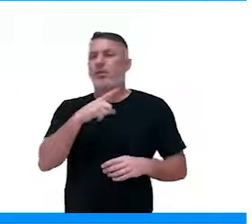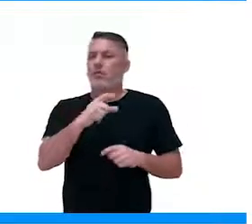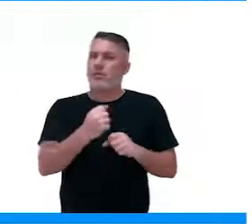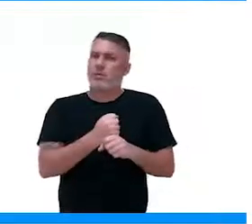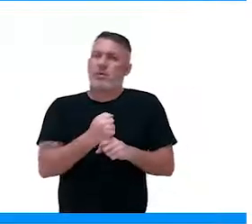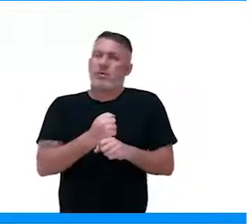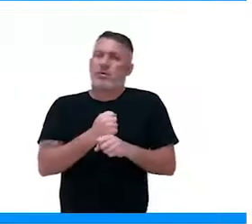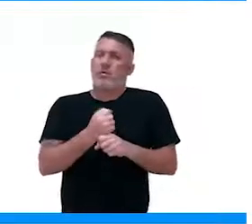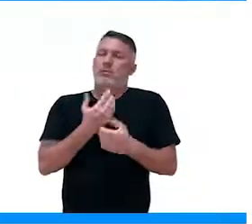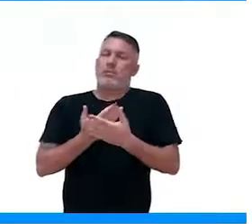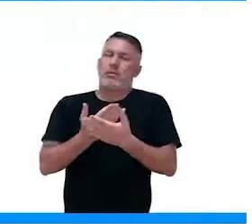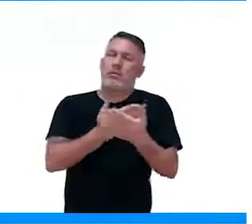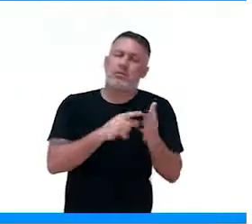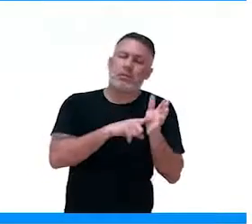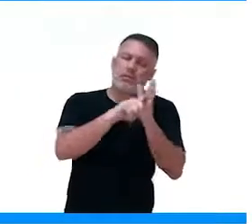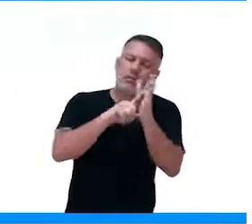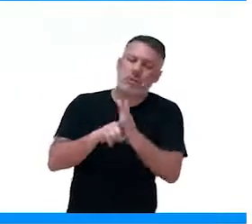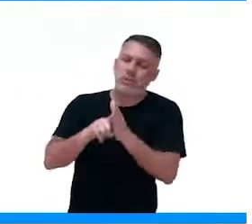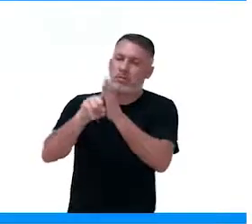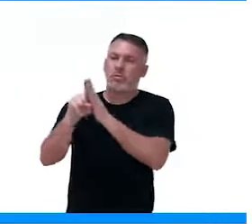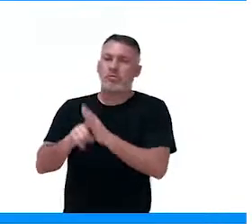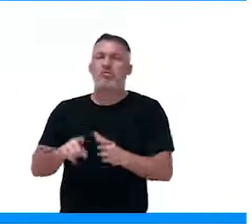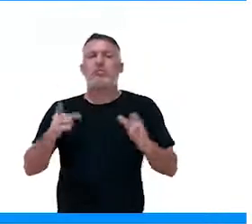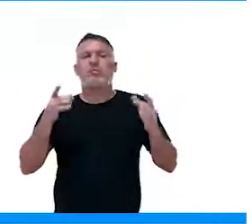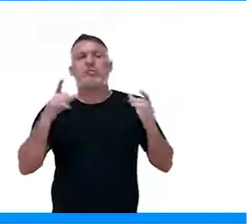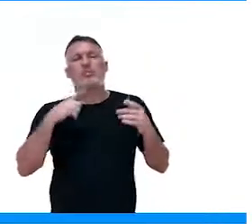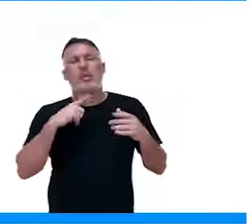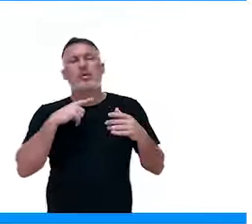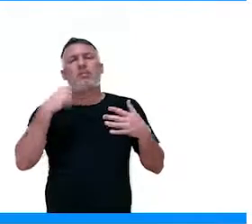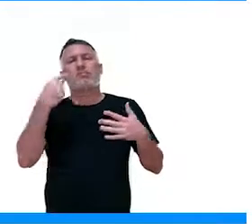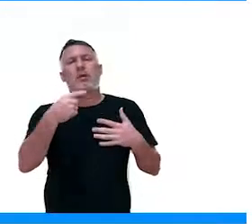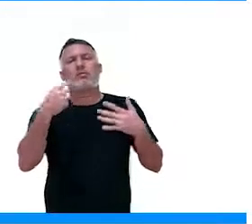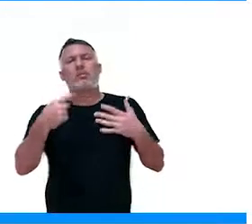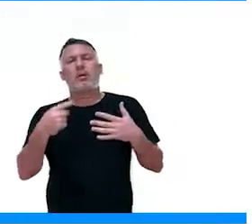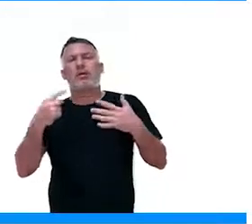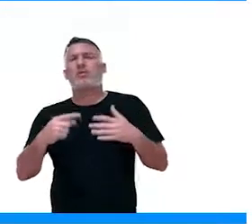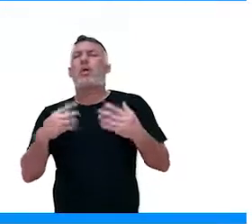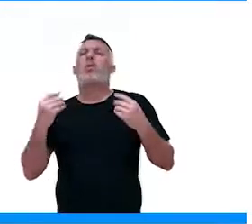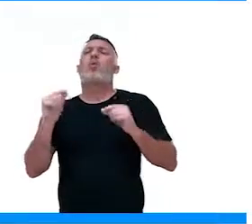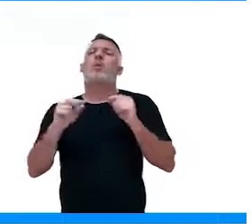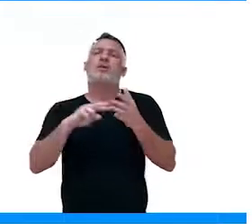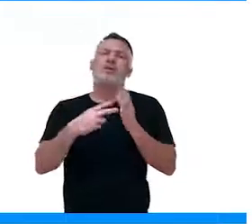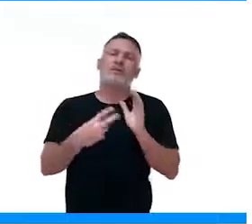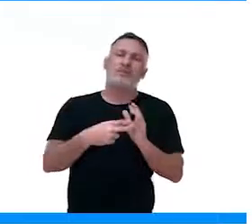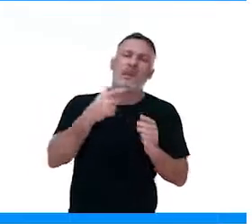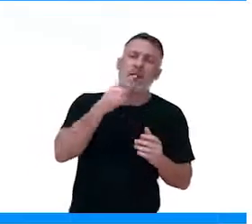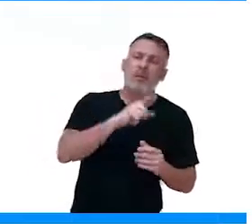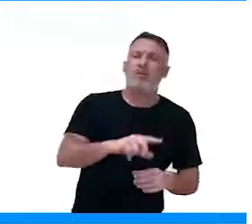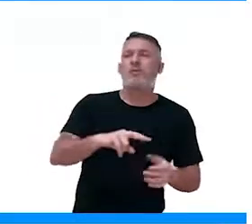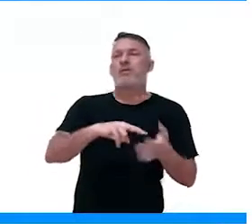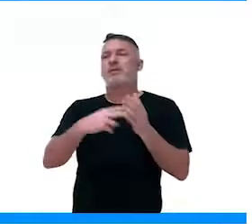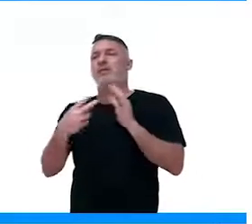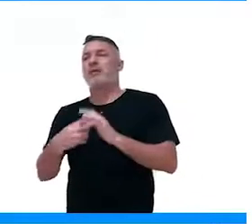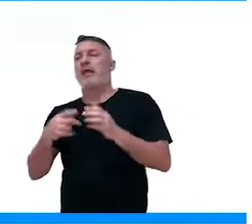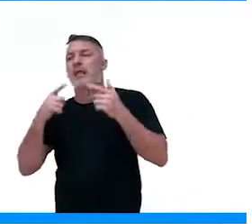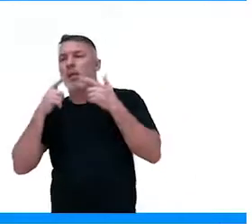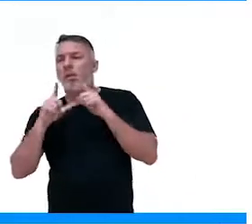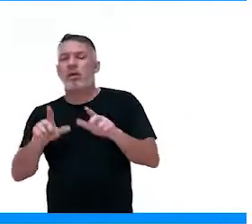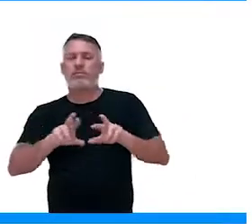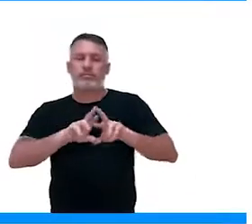ele levou muitos estudiosos a proporem definições de língua e de linguagem, principalmente de língua,